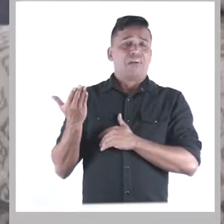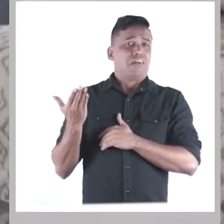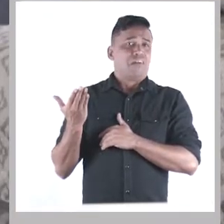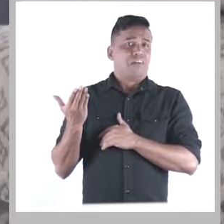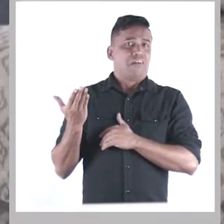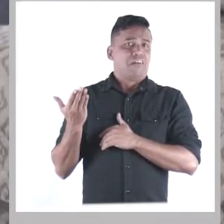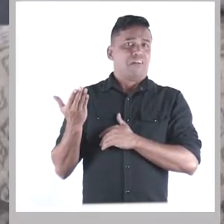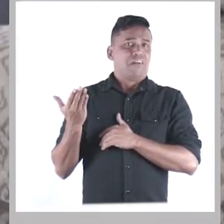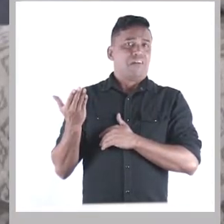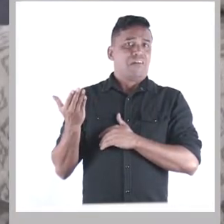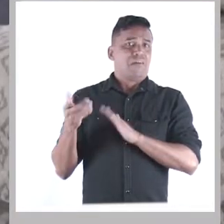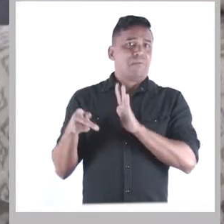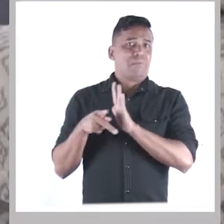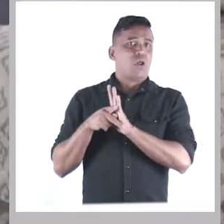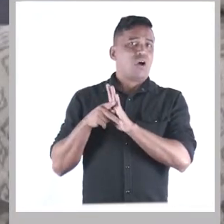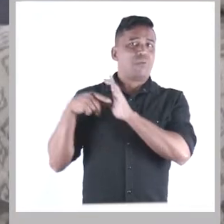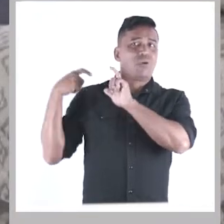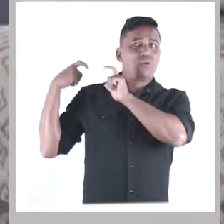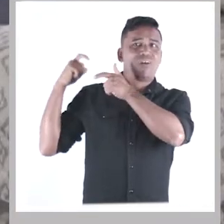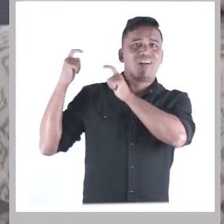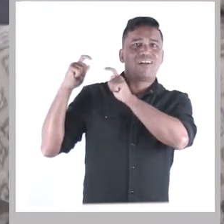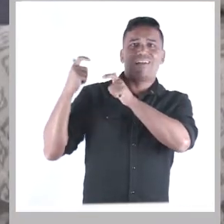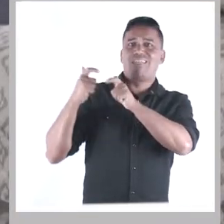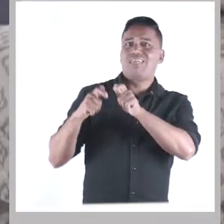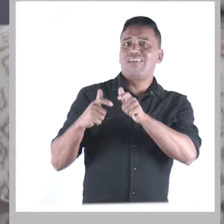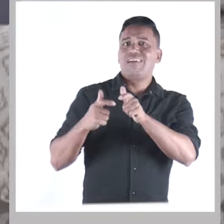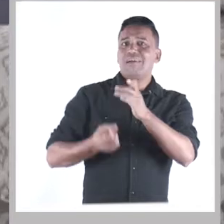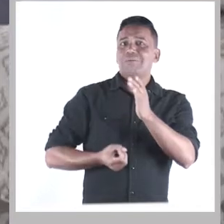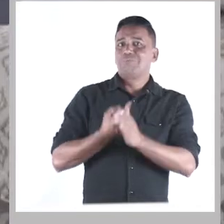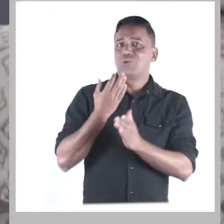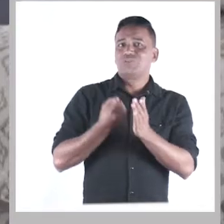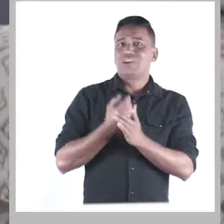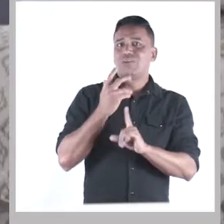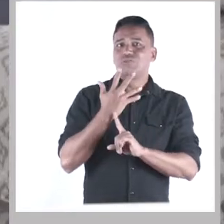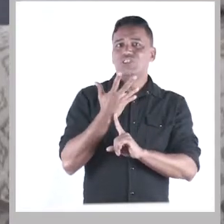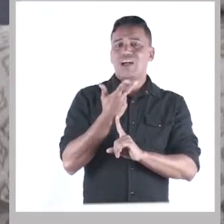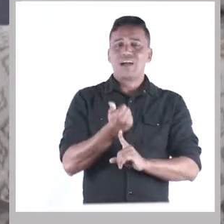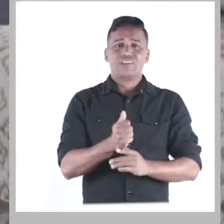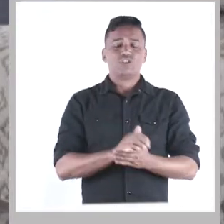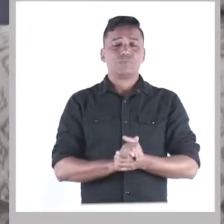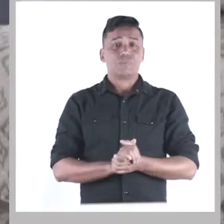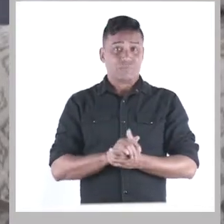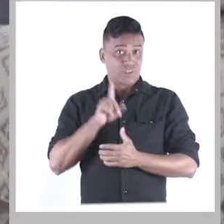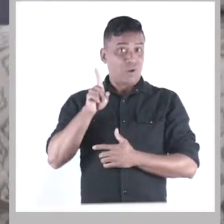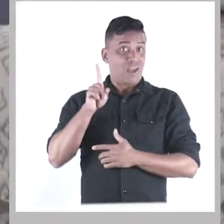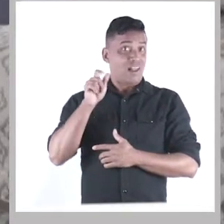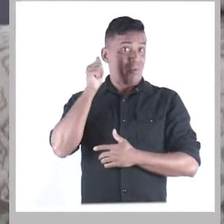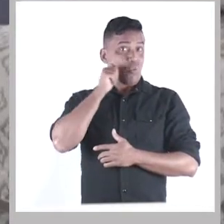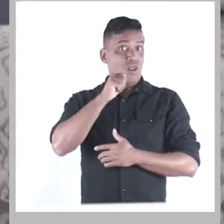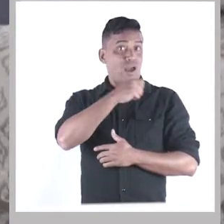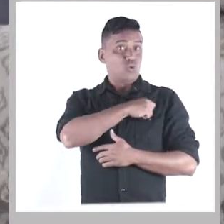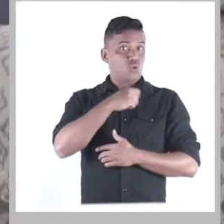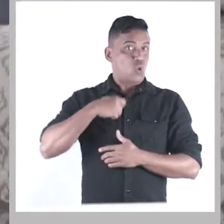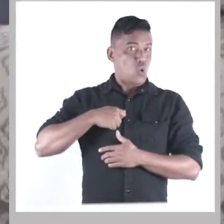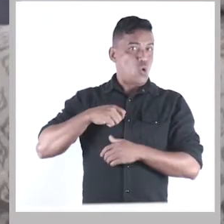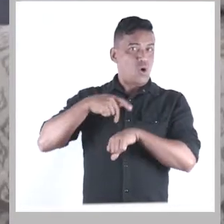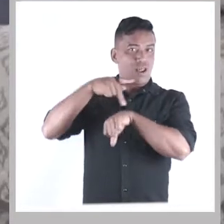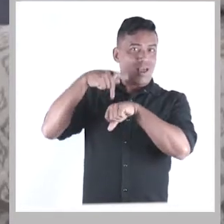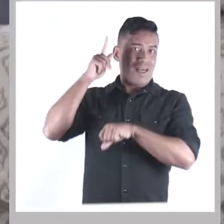compreensão, né? Clássica do que seria essa produção de arte, né? Então ela está falando que a mãe